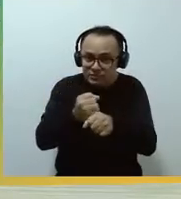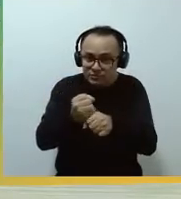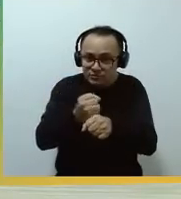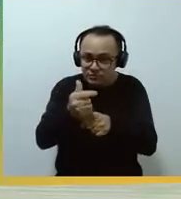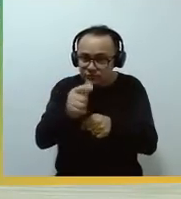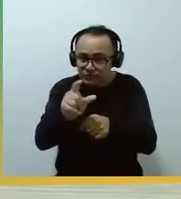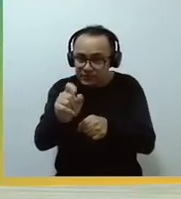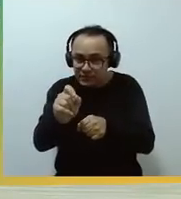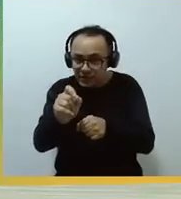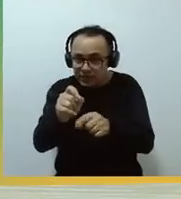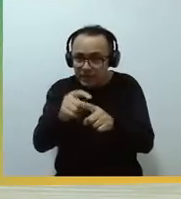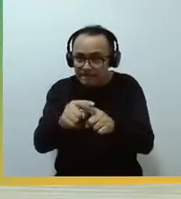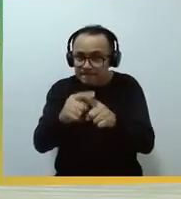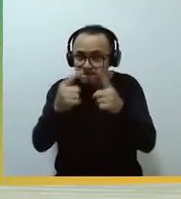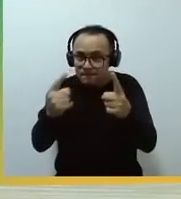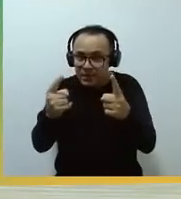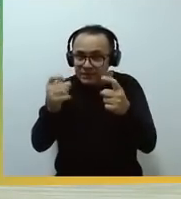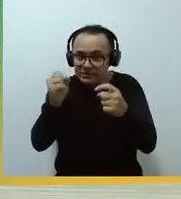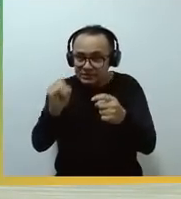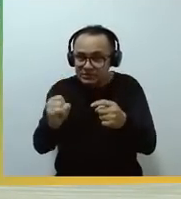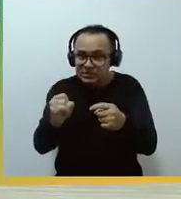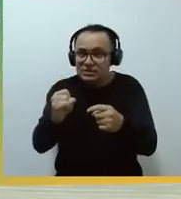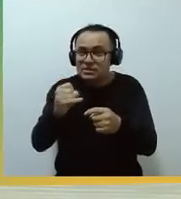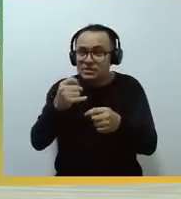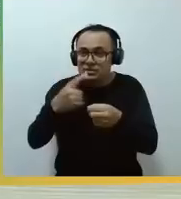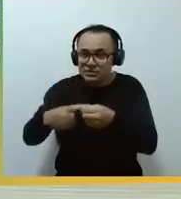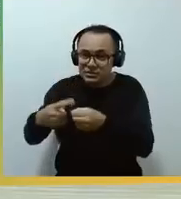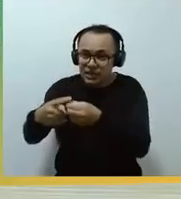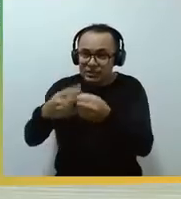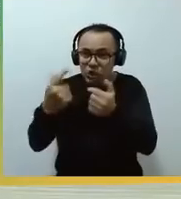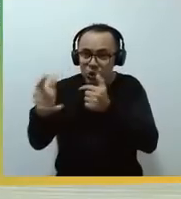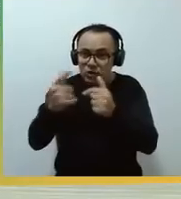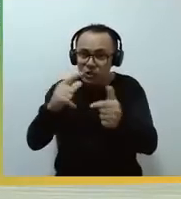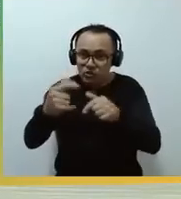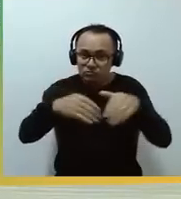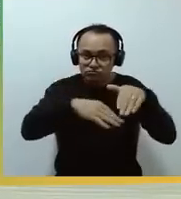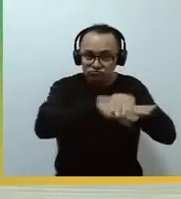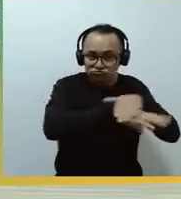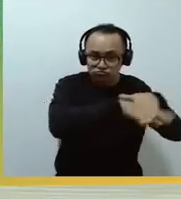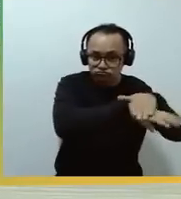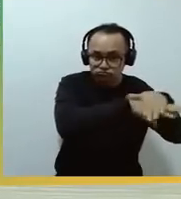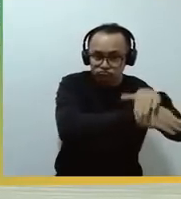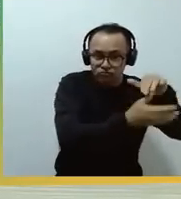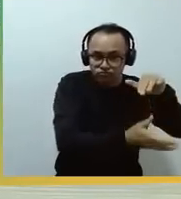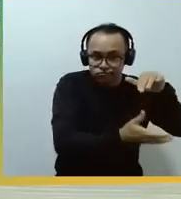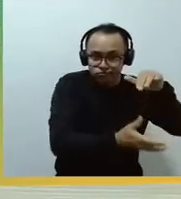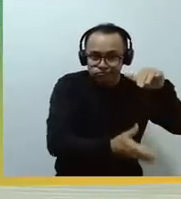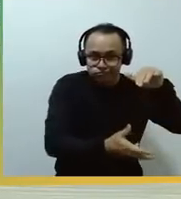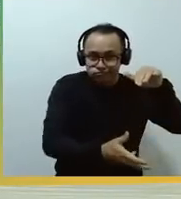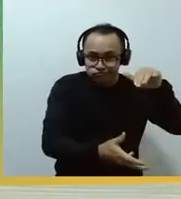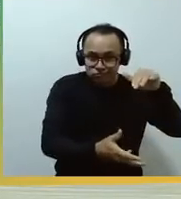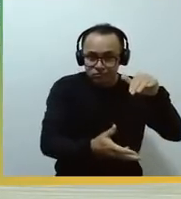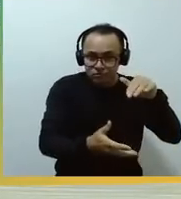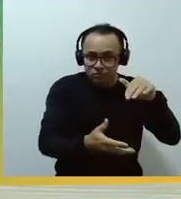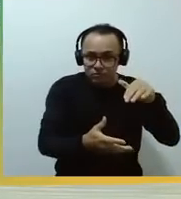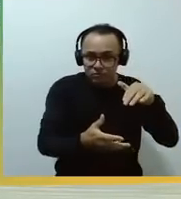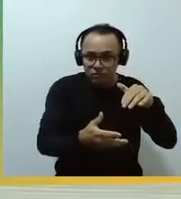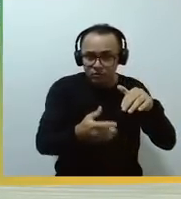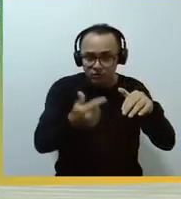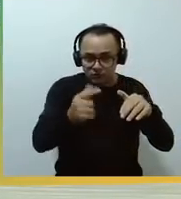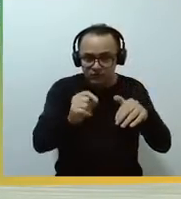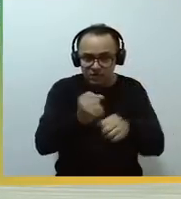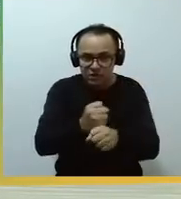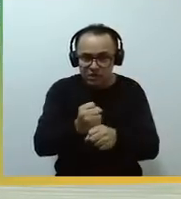for depositado lixo de outros municípios, ele vai ter um prazo de vida menor, que pode chegar aos 20 anos, do que se não